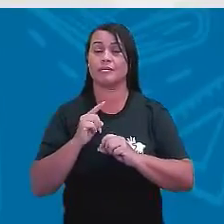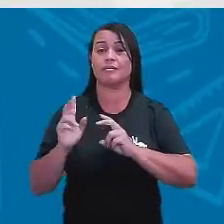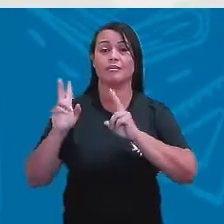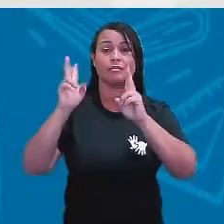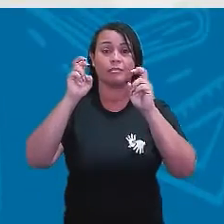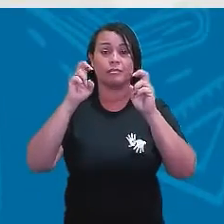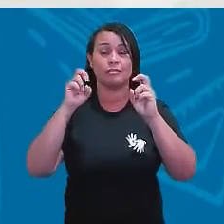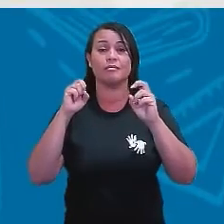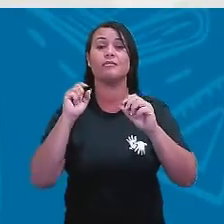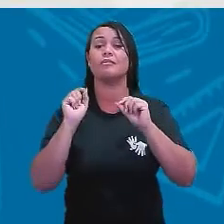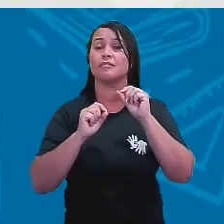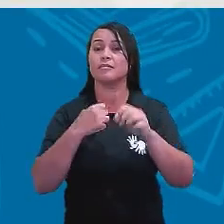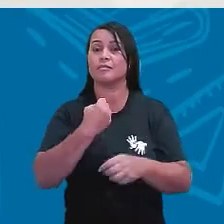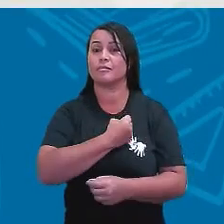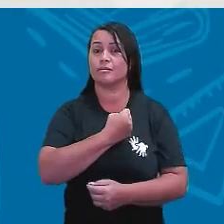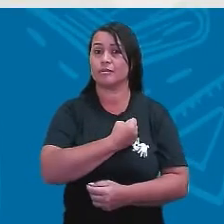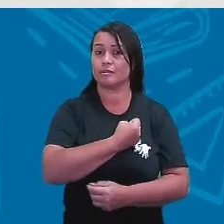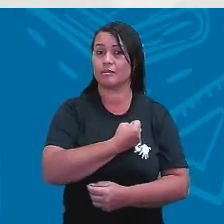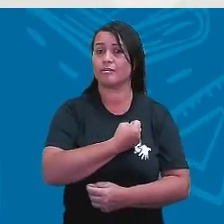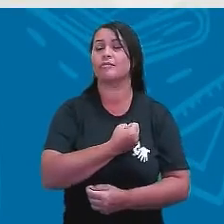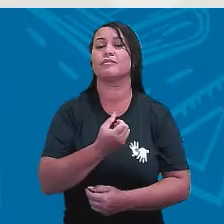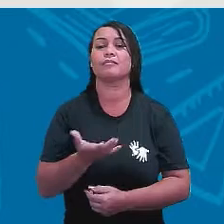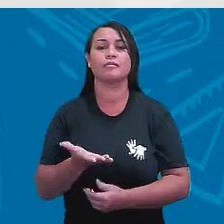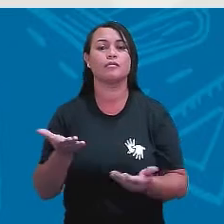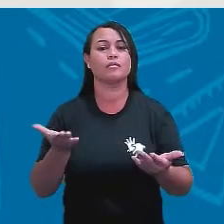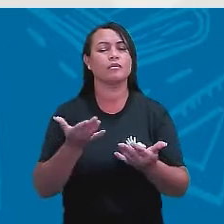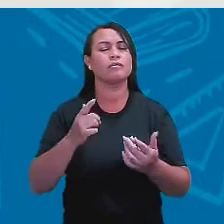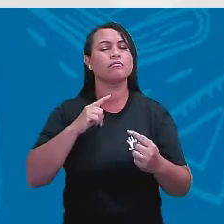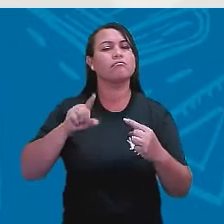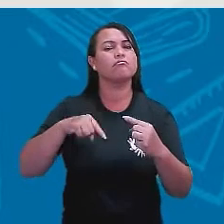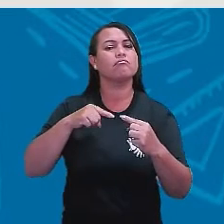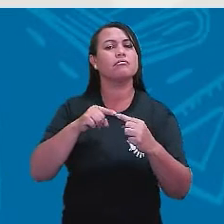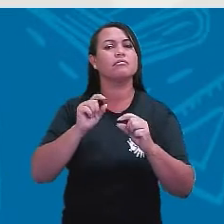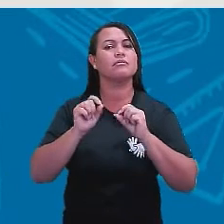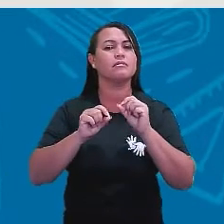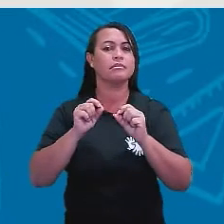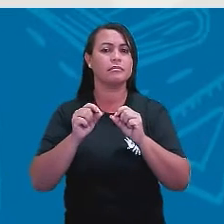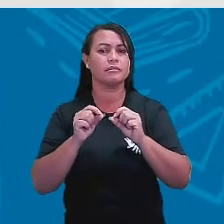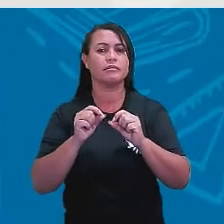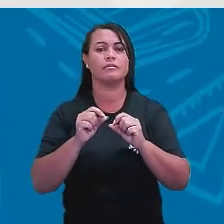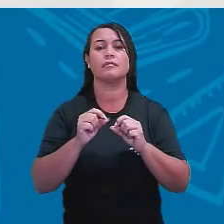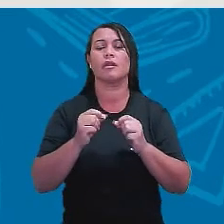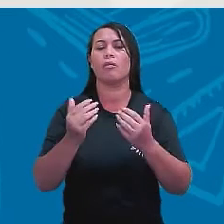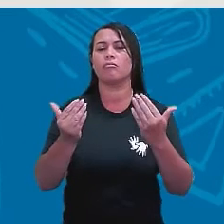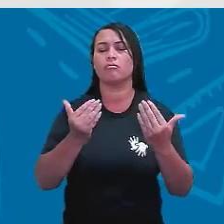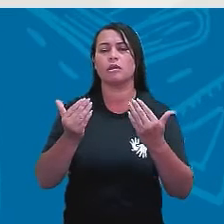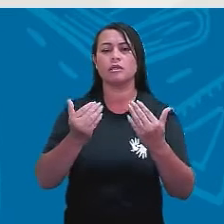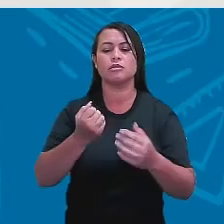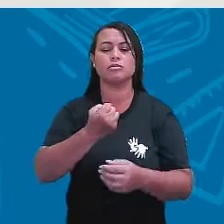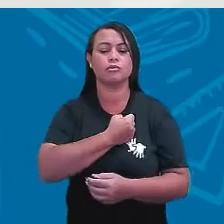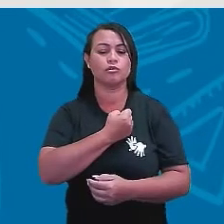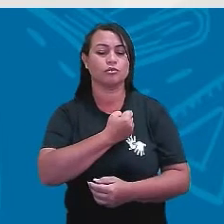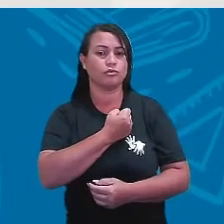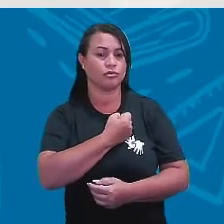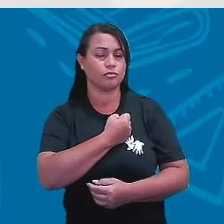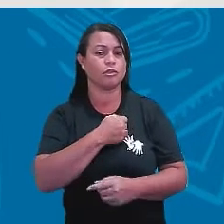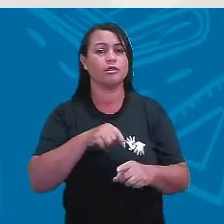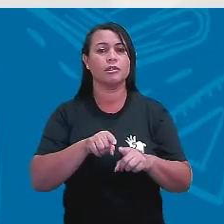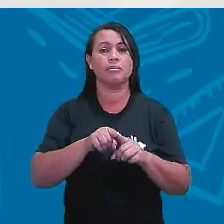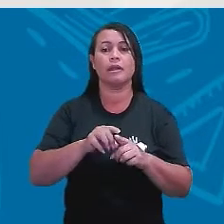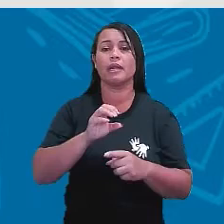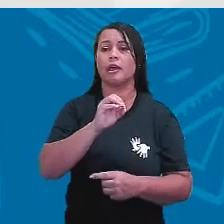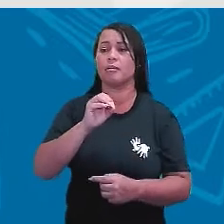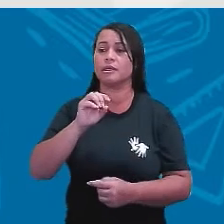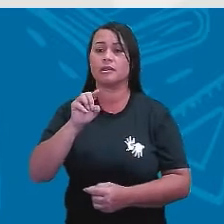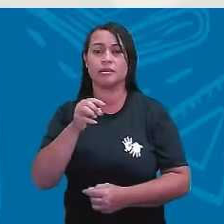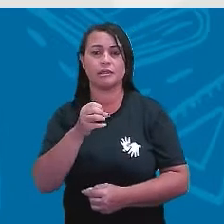nosso objeto de conhecimento será comparação e ordenação de números racionais na representação decimal e